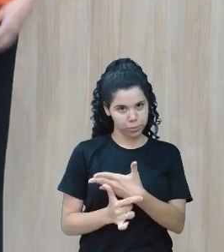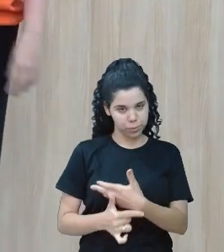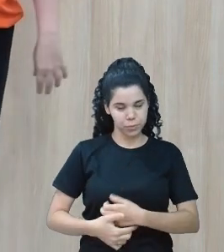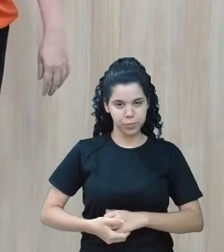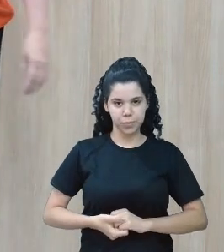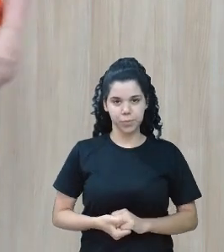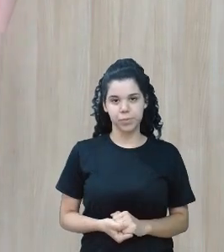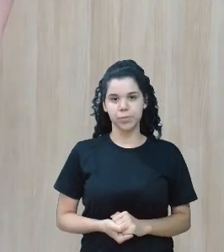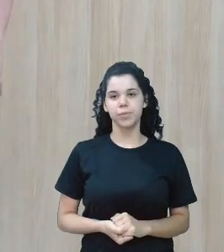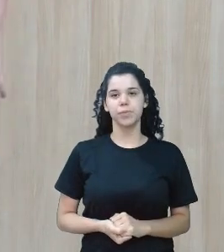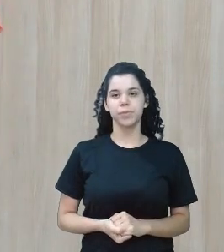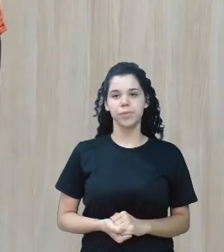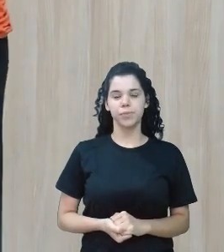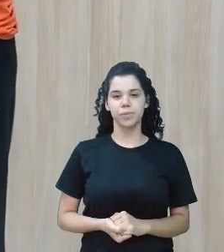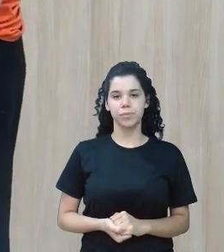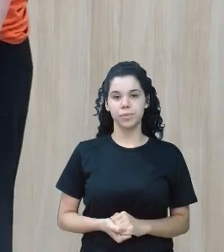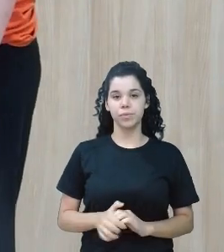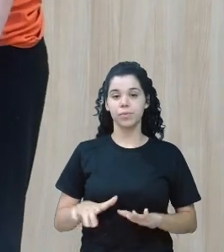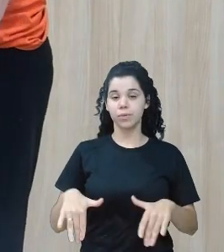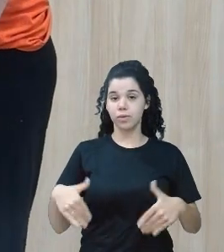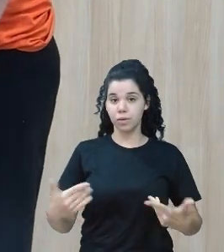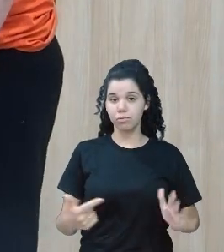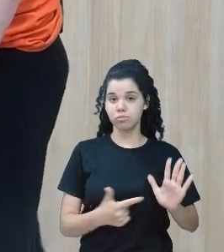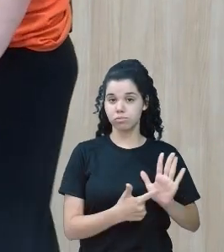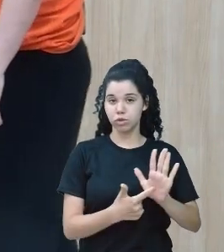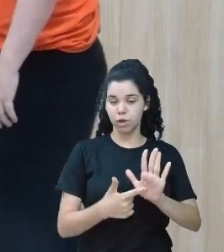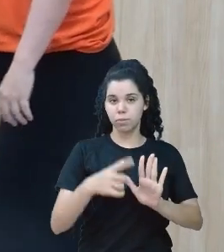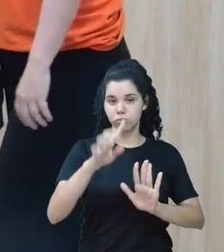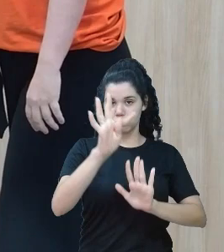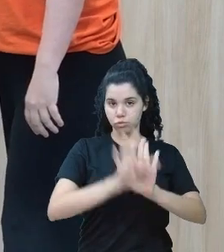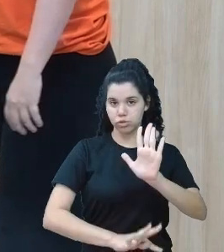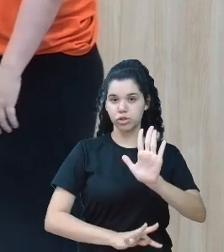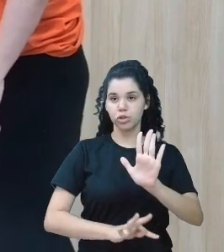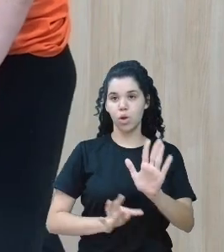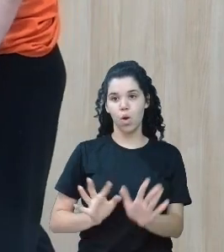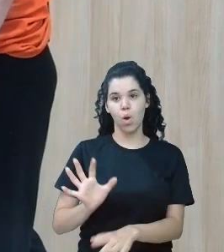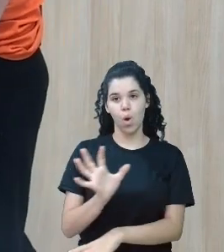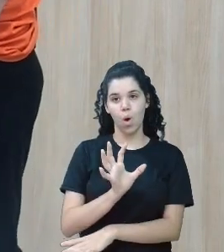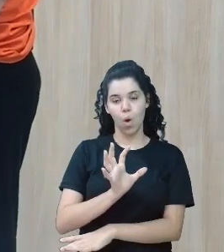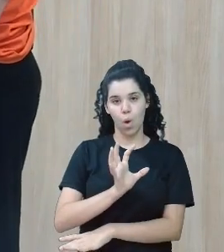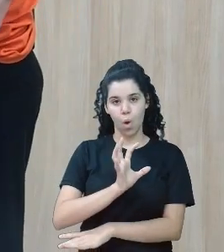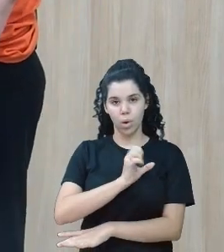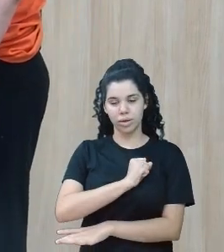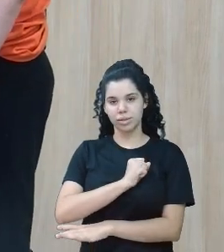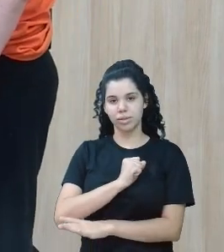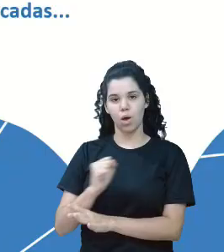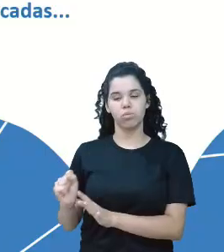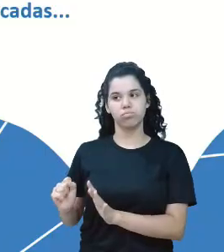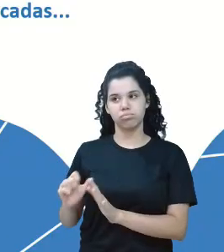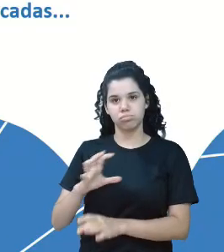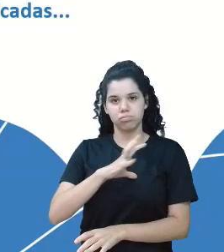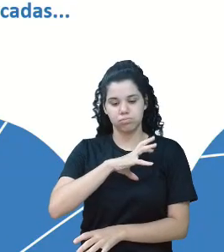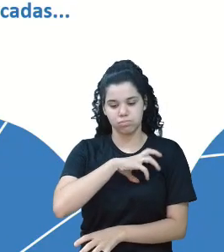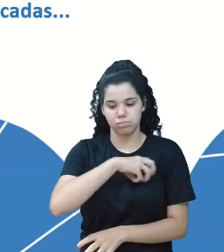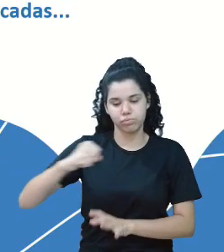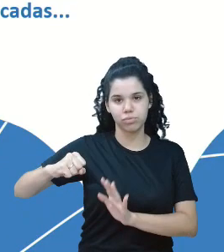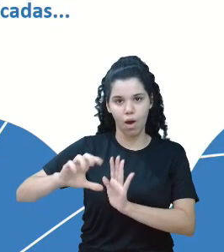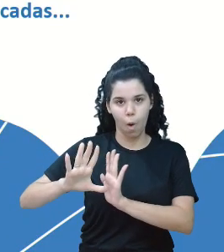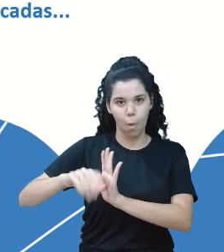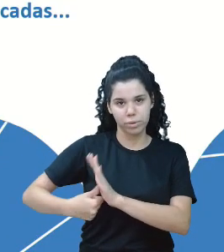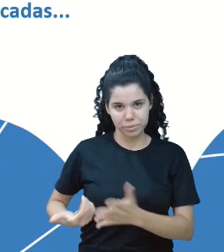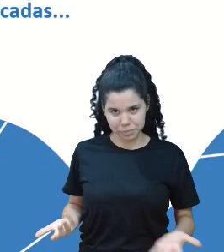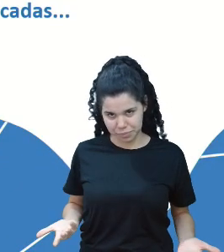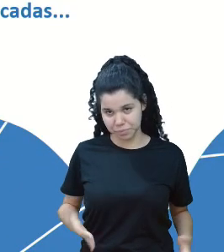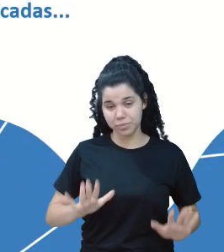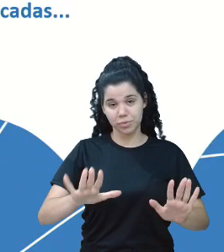tá? Então, trouxe aqui para vocês um texto sobre Coração Roubado. O Coração Roubado